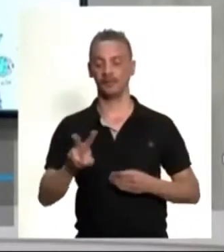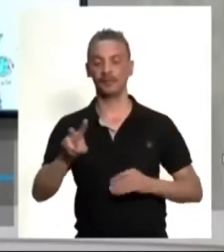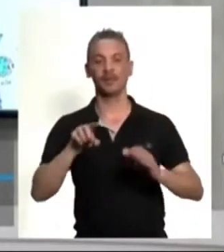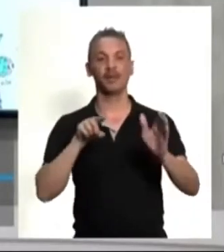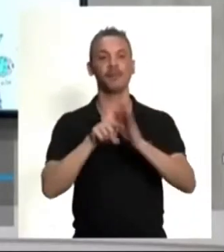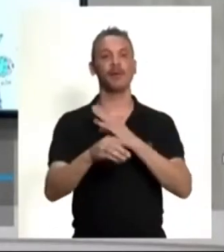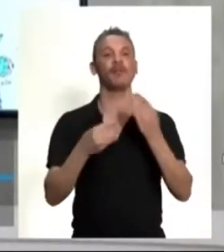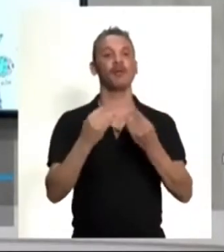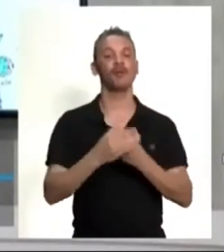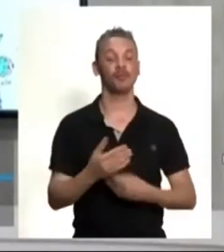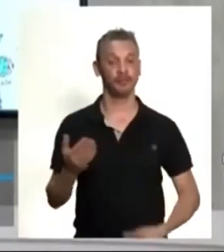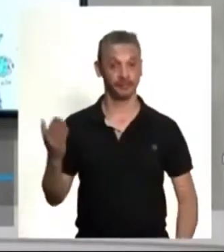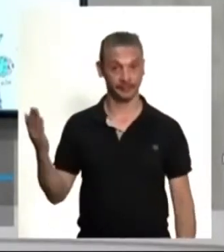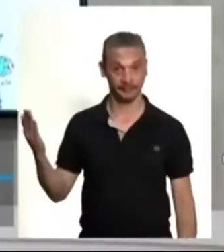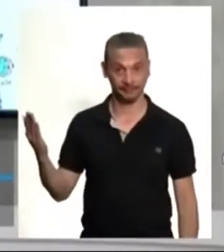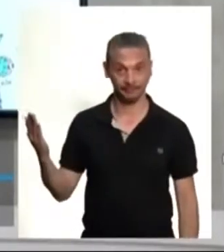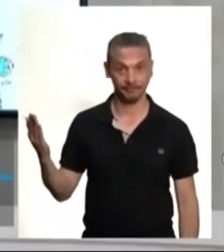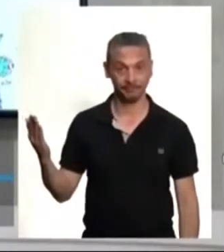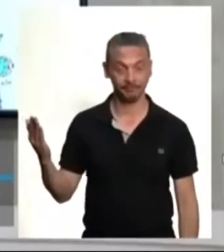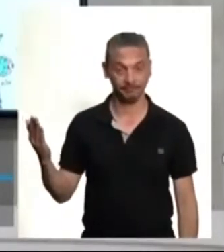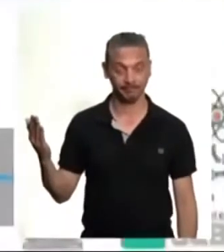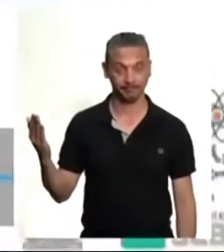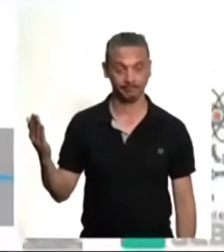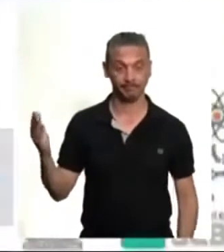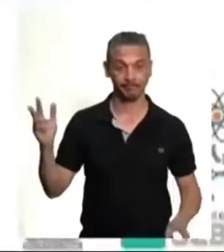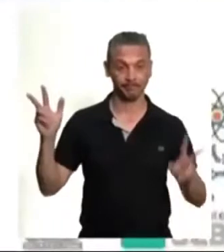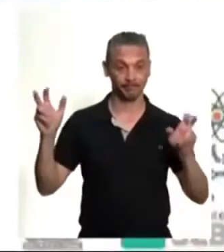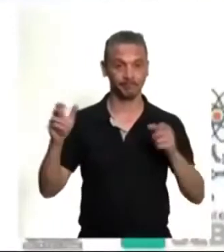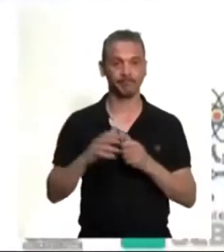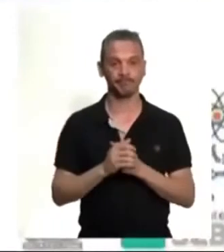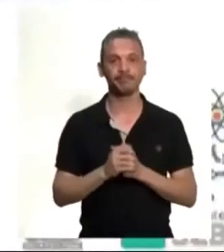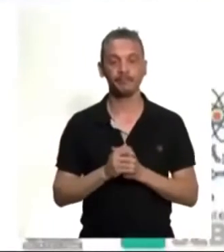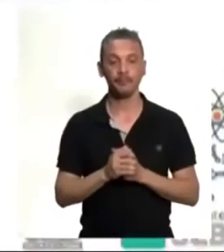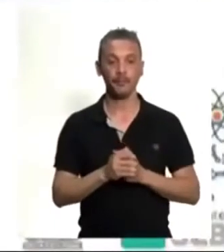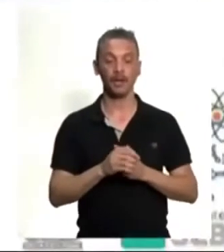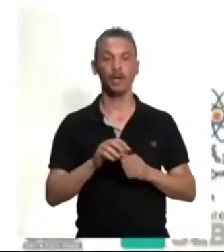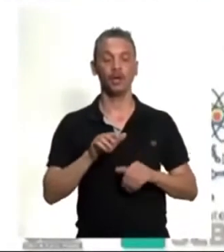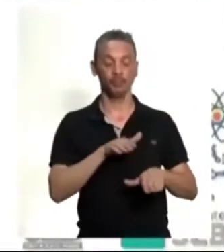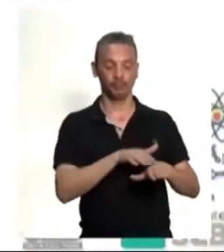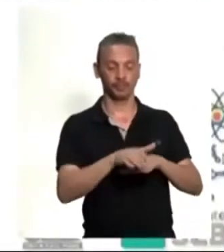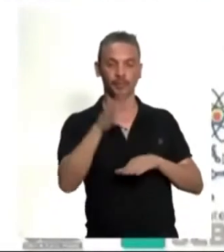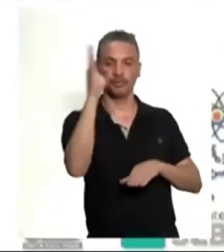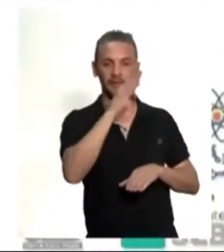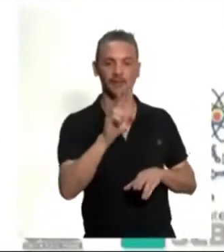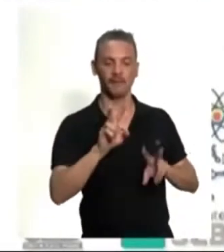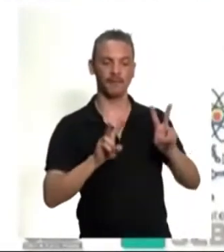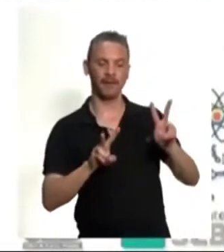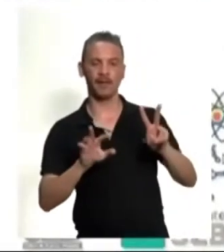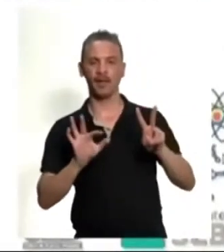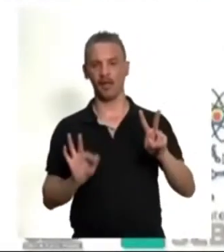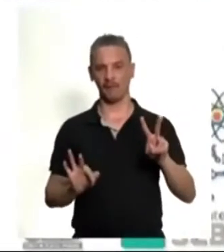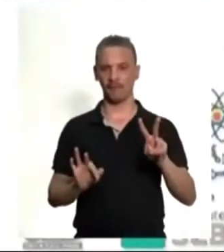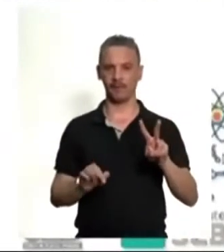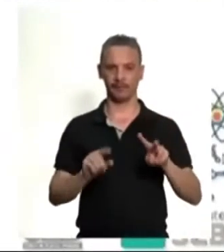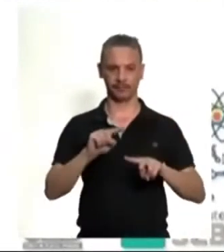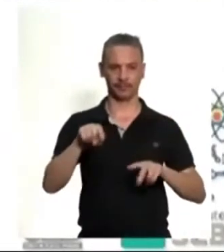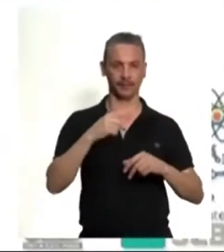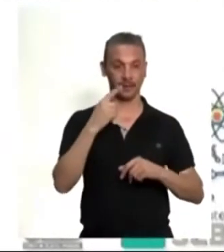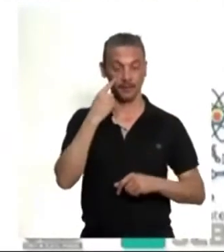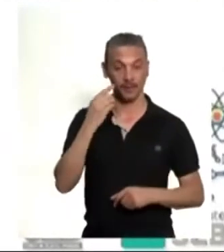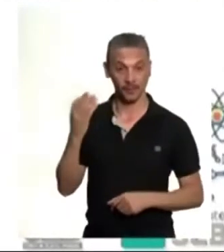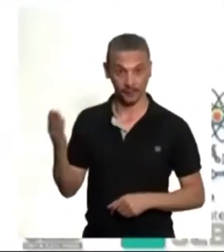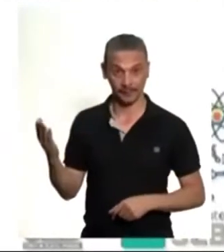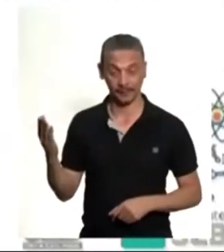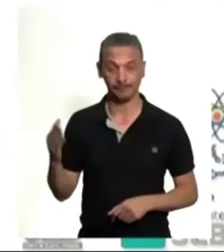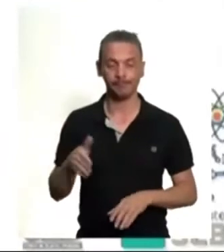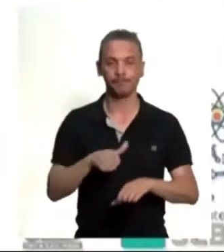Aparece assim, gente, sobre a urbanização brasileira, assinale verdadeiro ou falso. Me acompanha. Ó, a